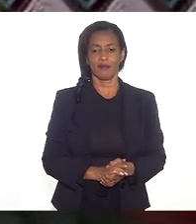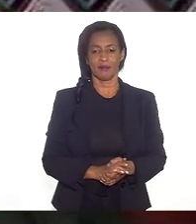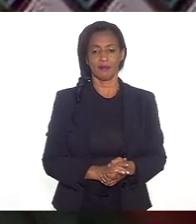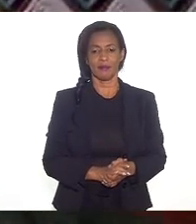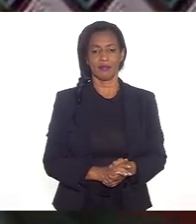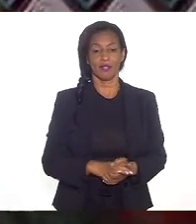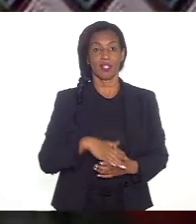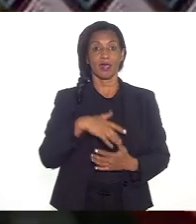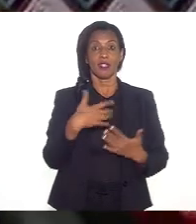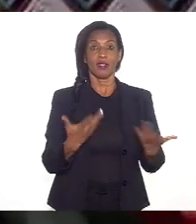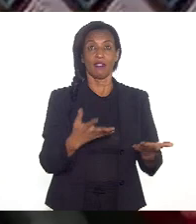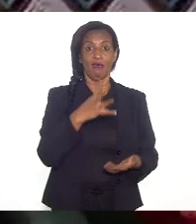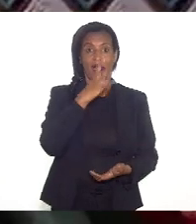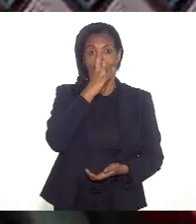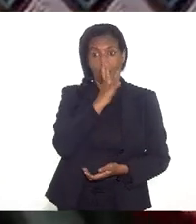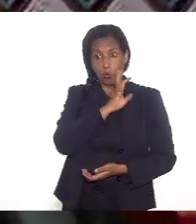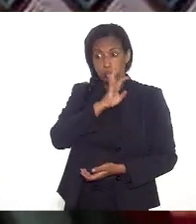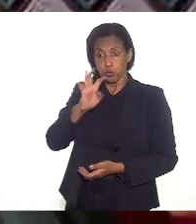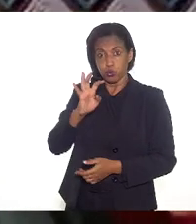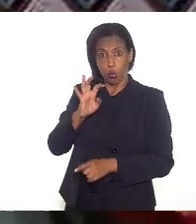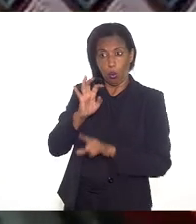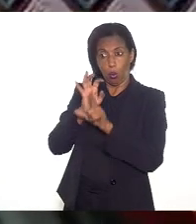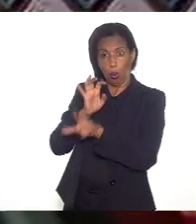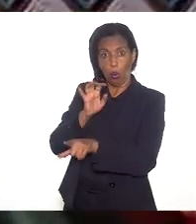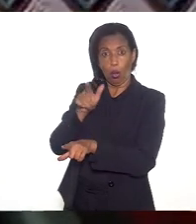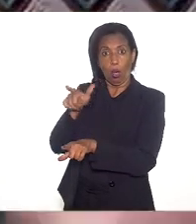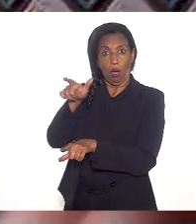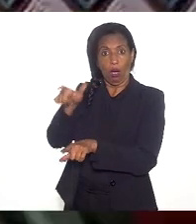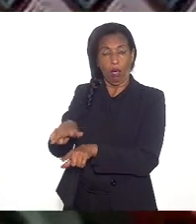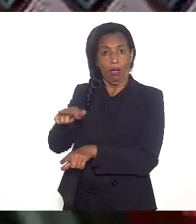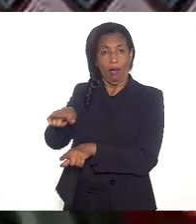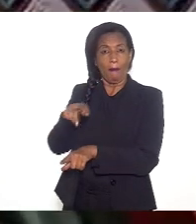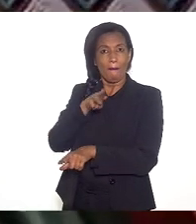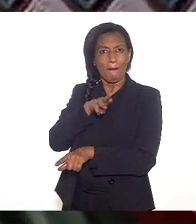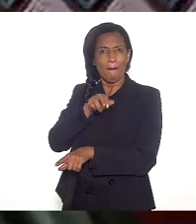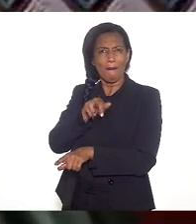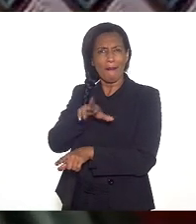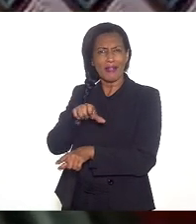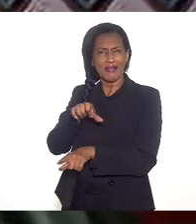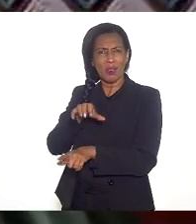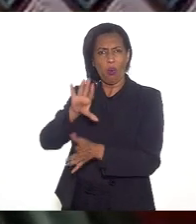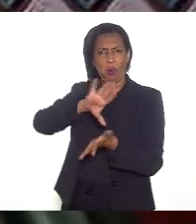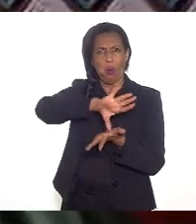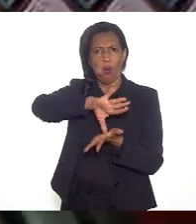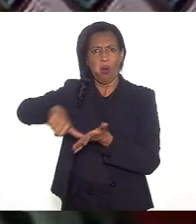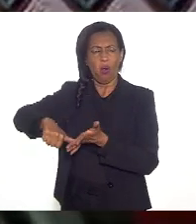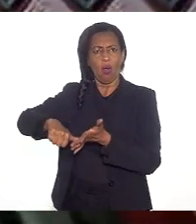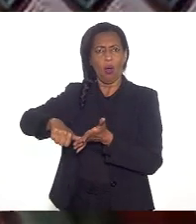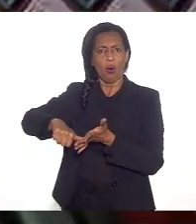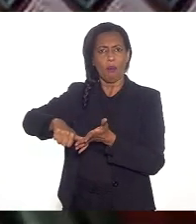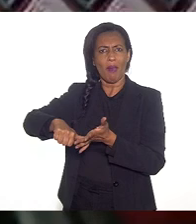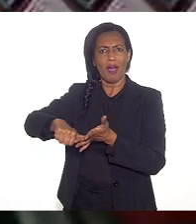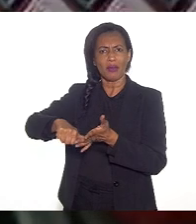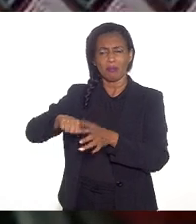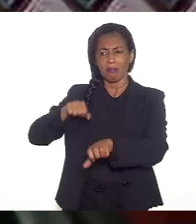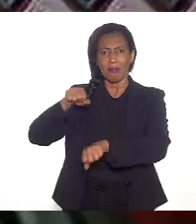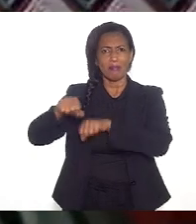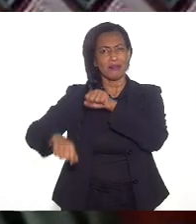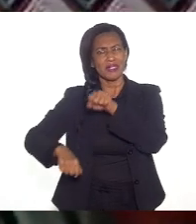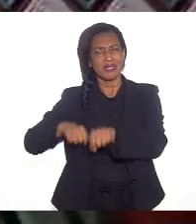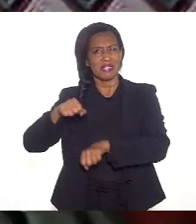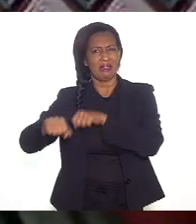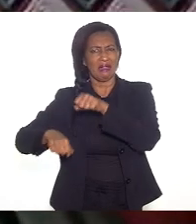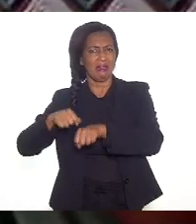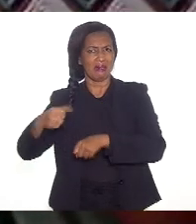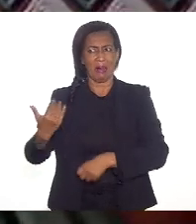que acusou o Matheus de ter roubado a bicicleta da sua amiga, namorada,